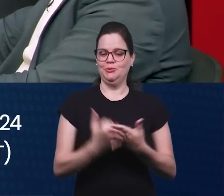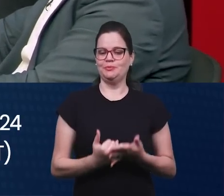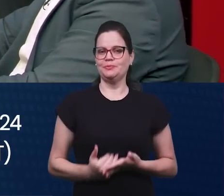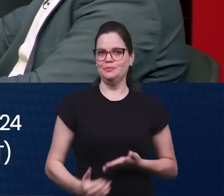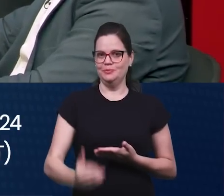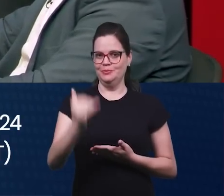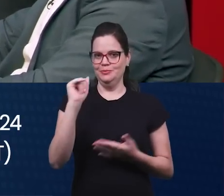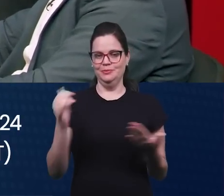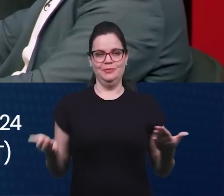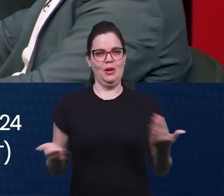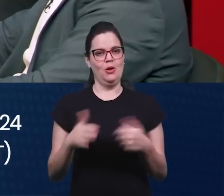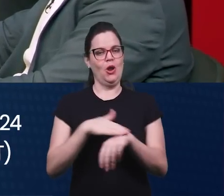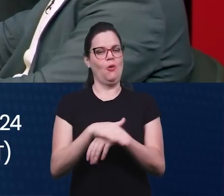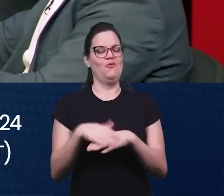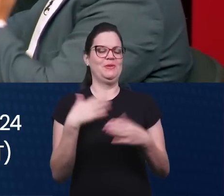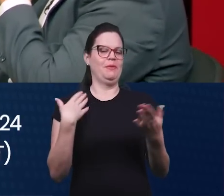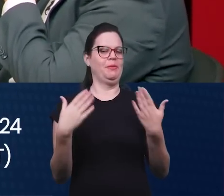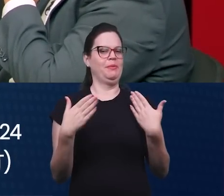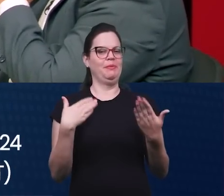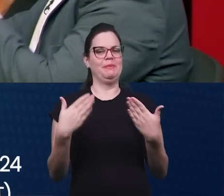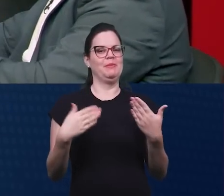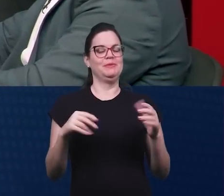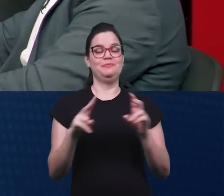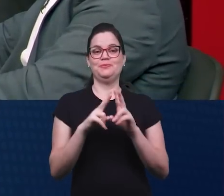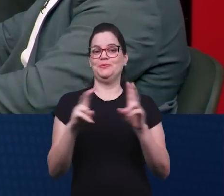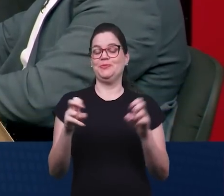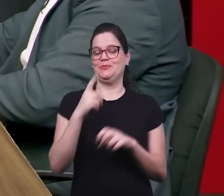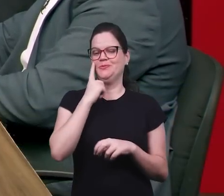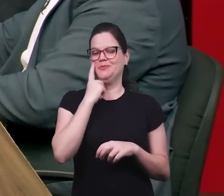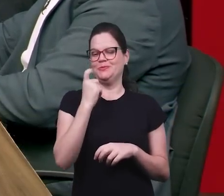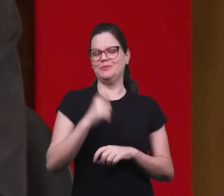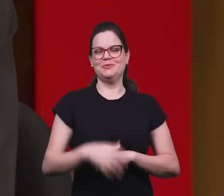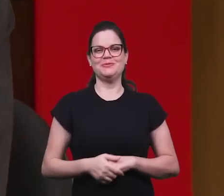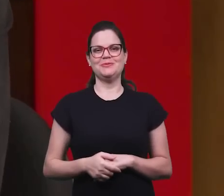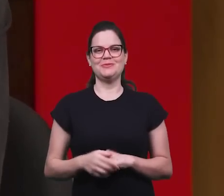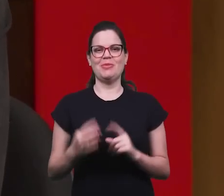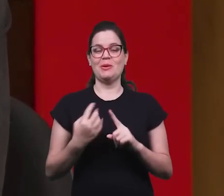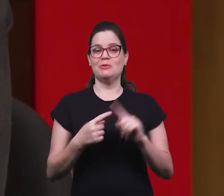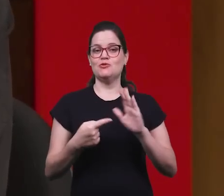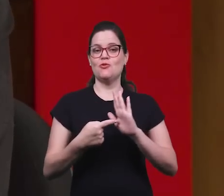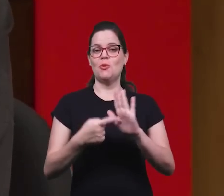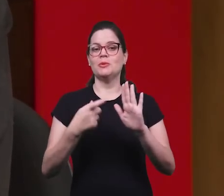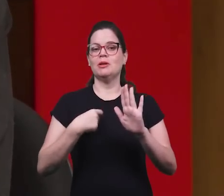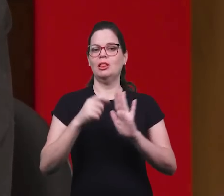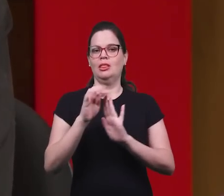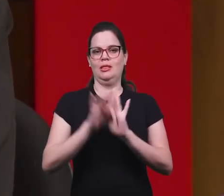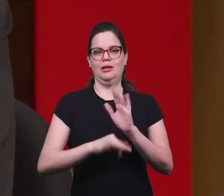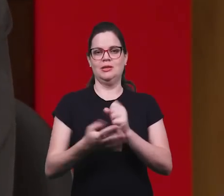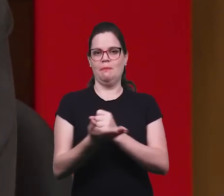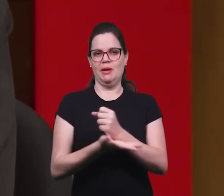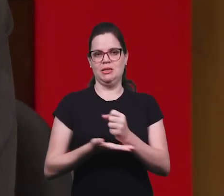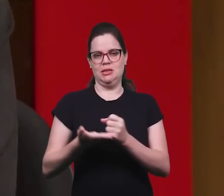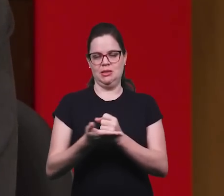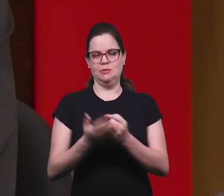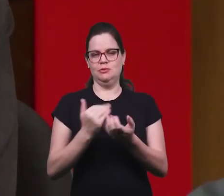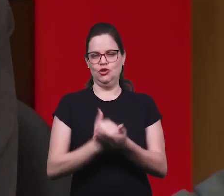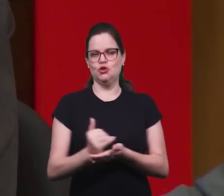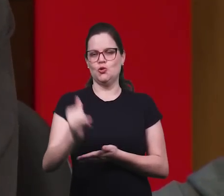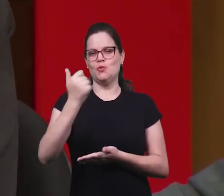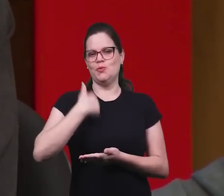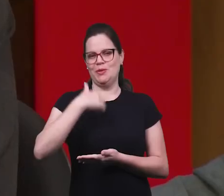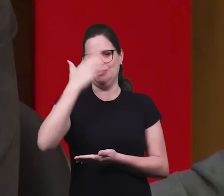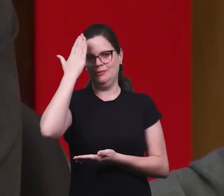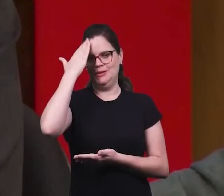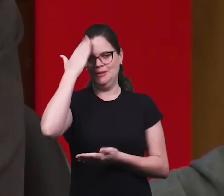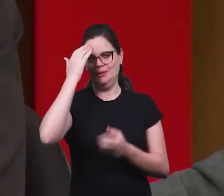então a nossa conversa a respeito desse assunto, apenas deixar aqui um texto como uma forma introdutória a respeito